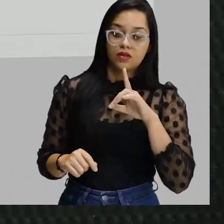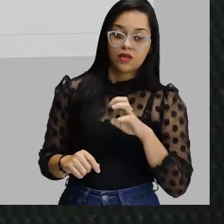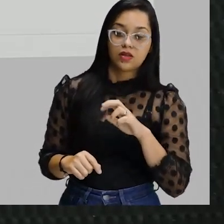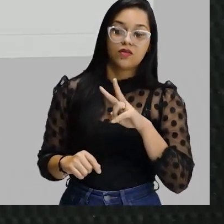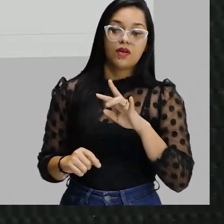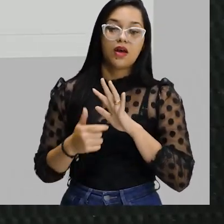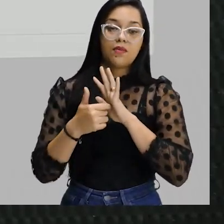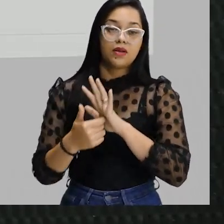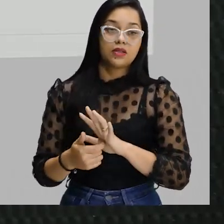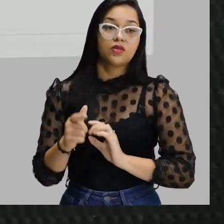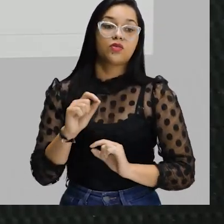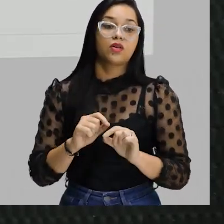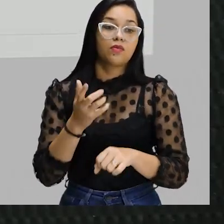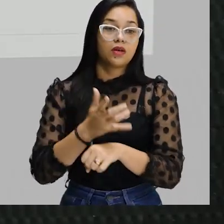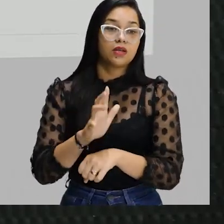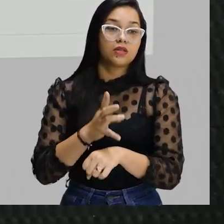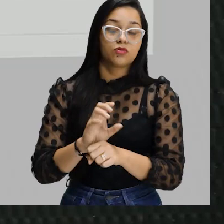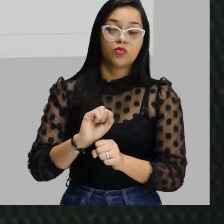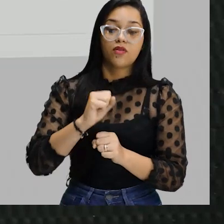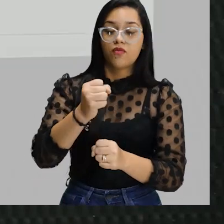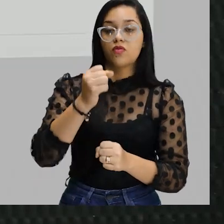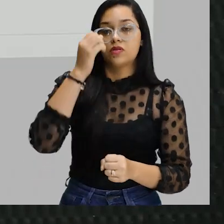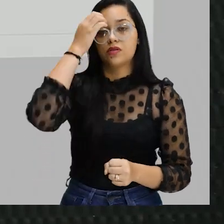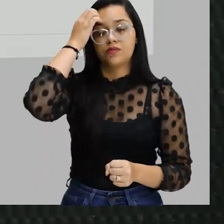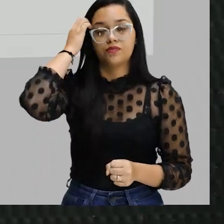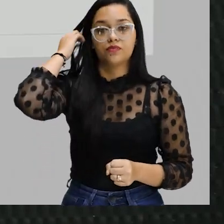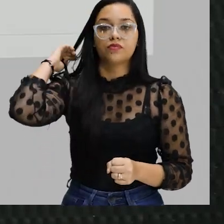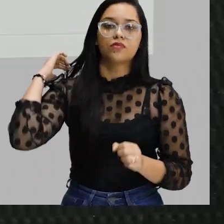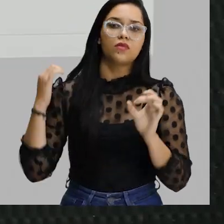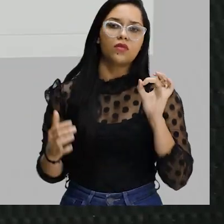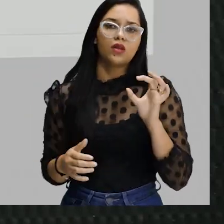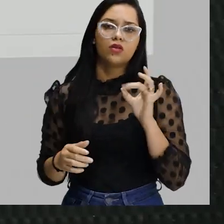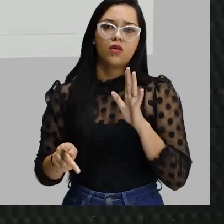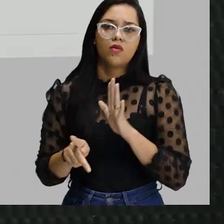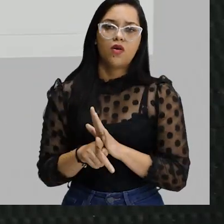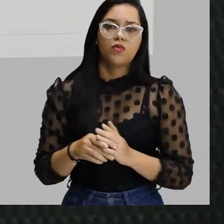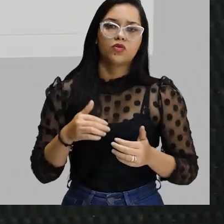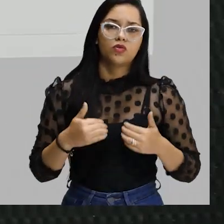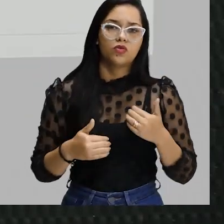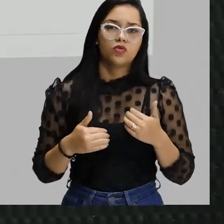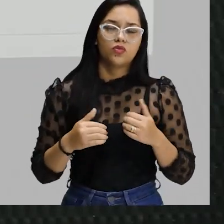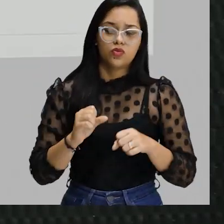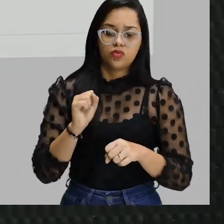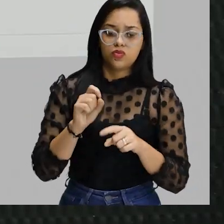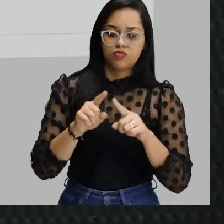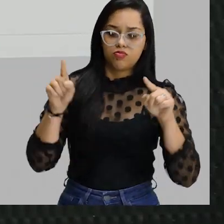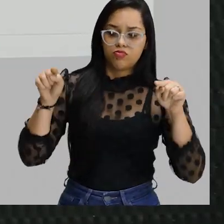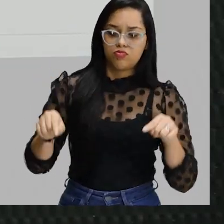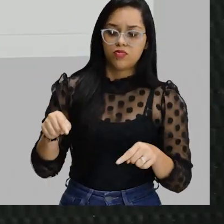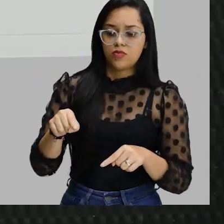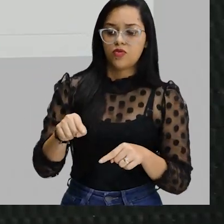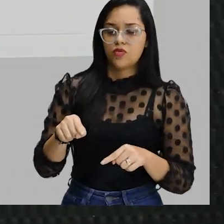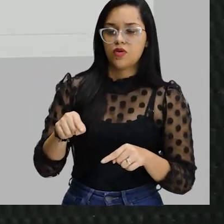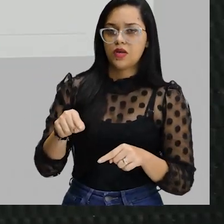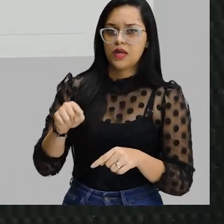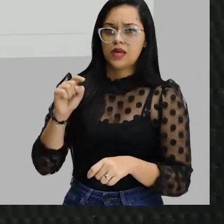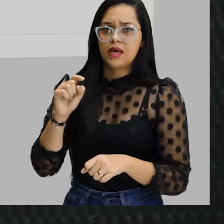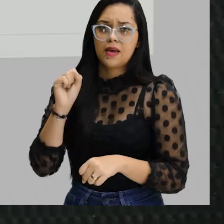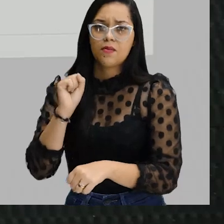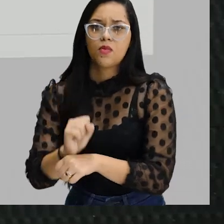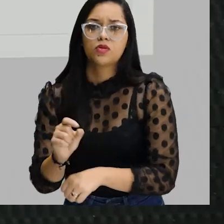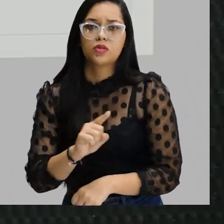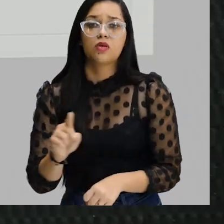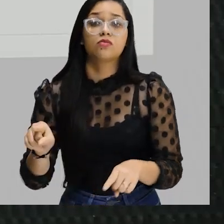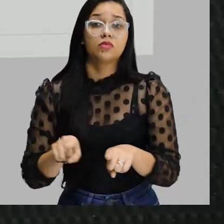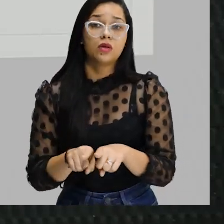ela aparece graças à ação de uma força. E isso não serve só para os corpos que estão em repouso, não. Isso serve